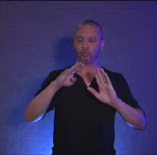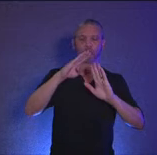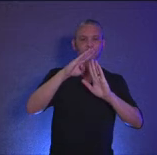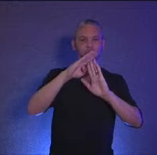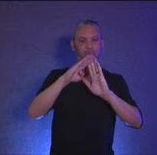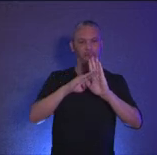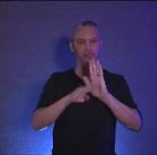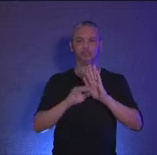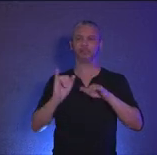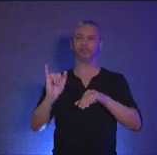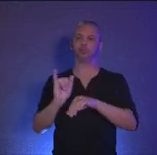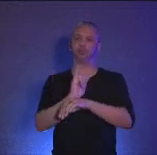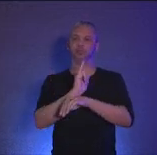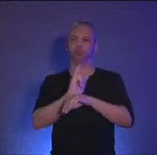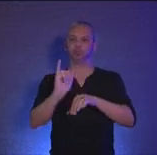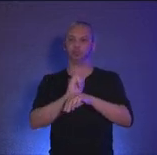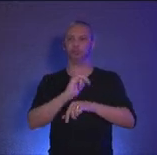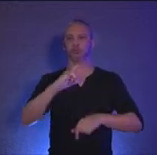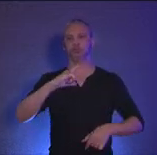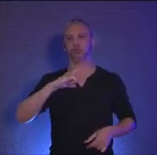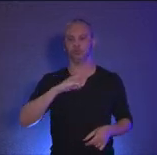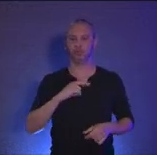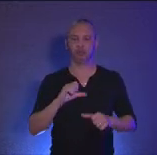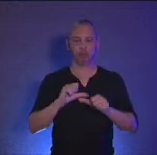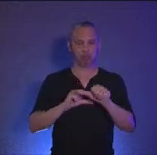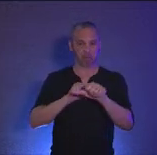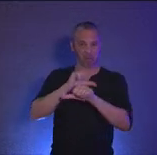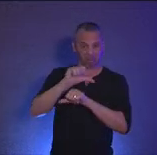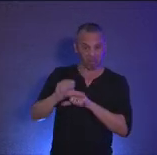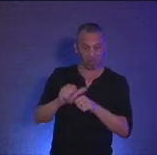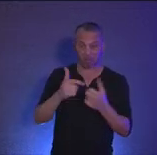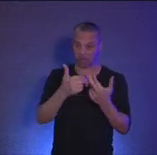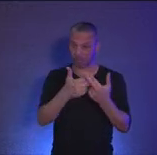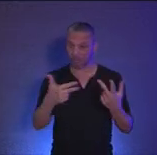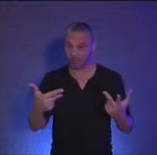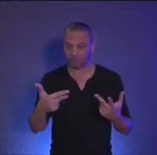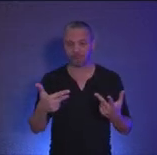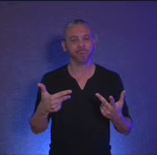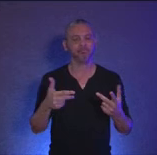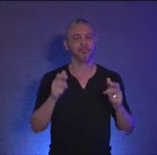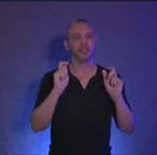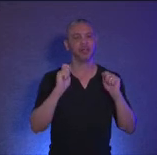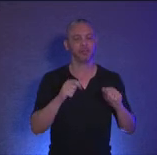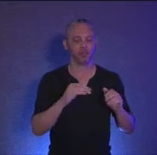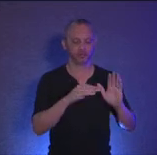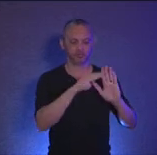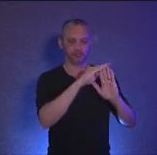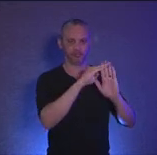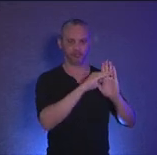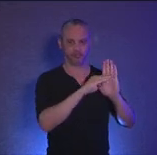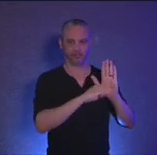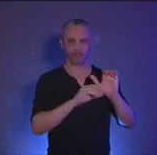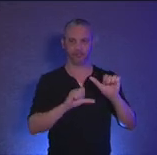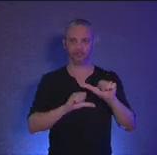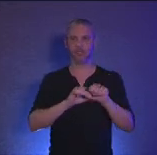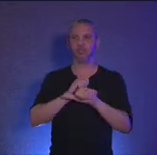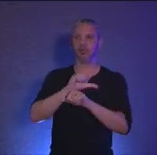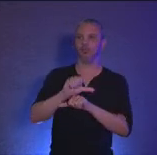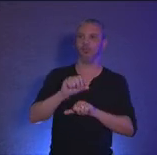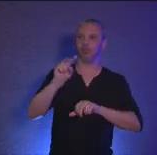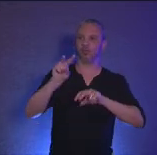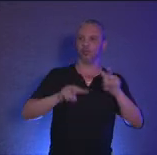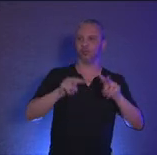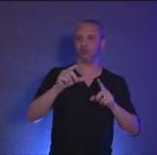YouTube. Então, assim, se a gente quiser mudar para monitorar algum outro assunto, basta a gente mudar a lista de canais que a gente está monitorando, mudar